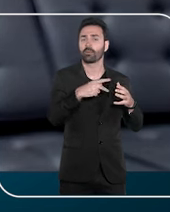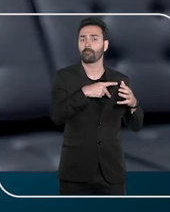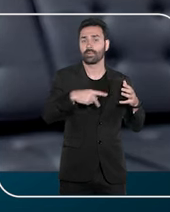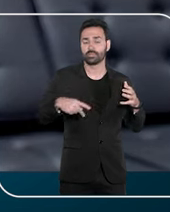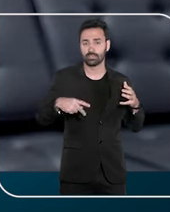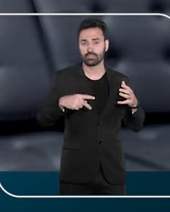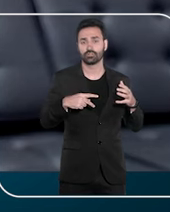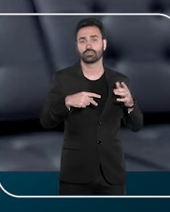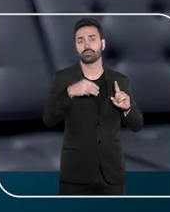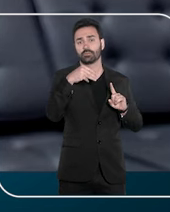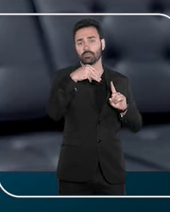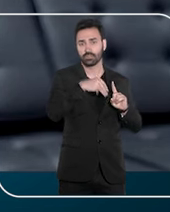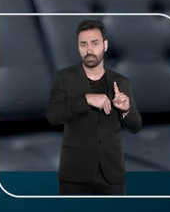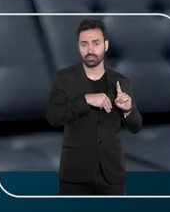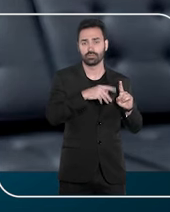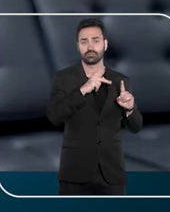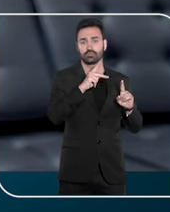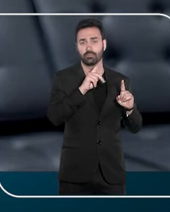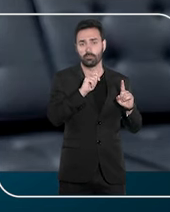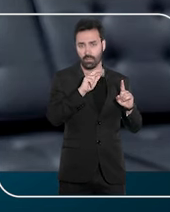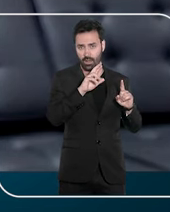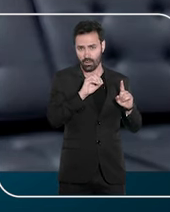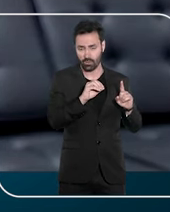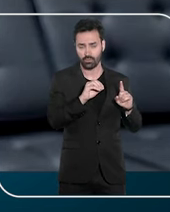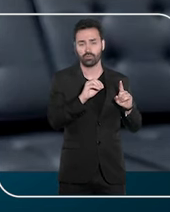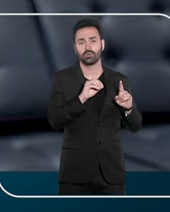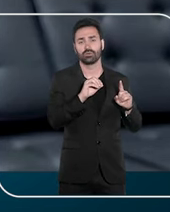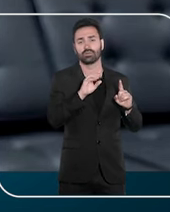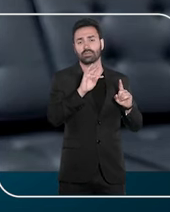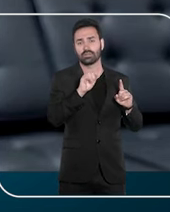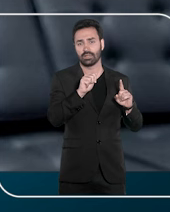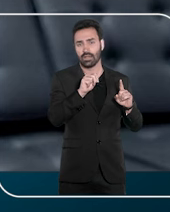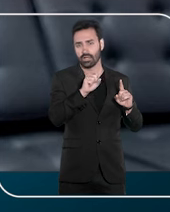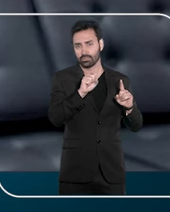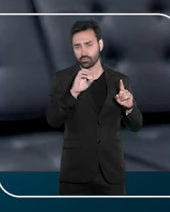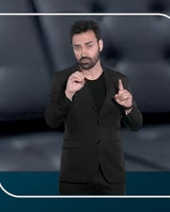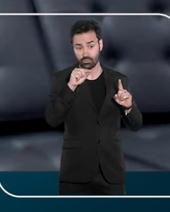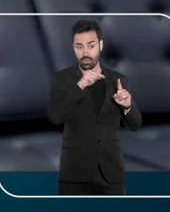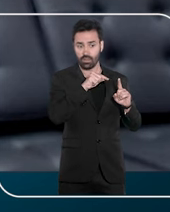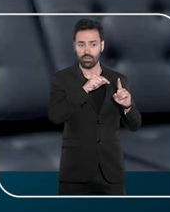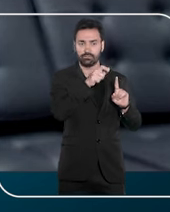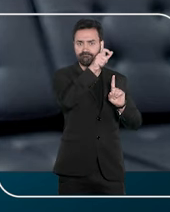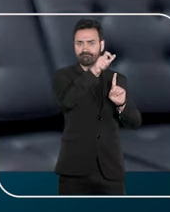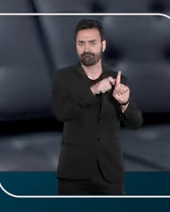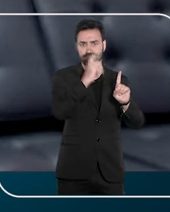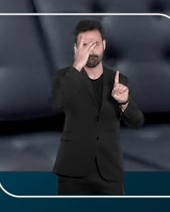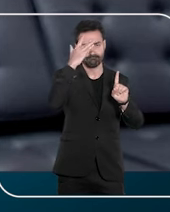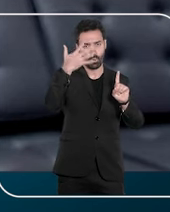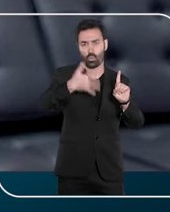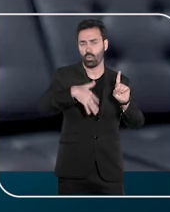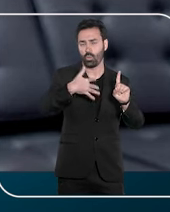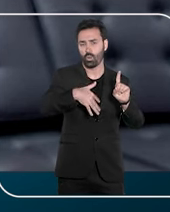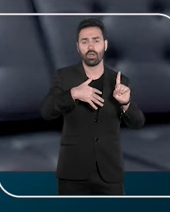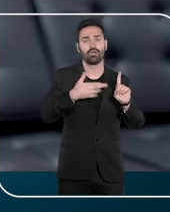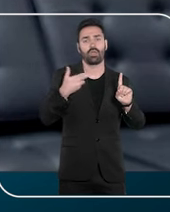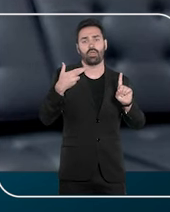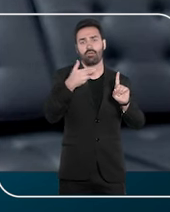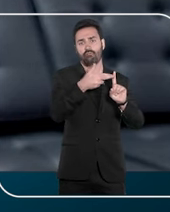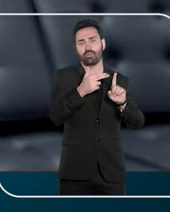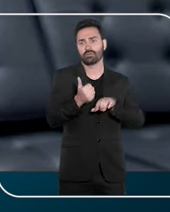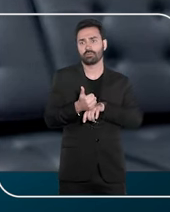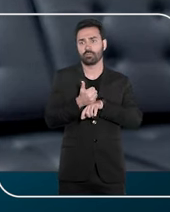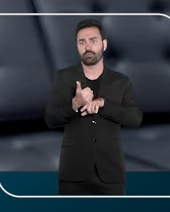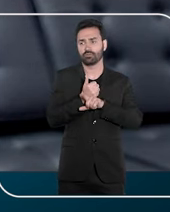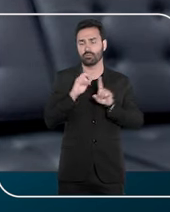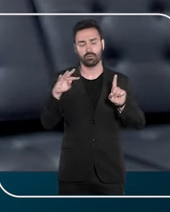Paulo de Tarso San Severino, como bem lembrado, né, uma pessoa que sempre foi uma referência pessoal e profissional de todos nós aqui no tribunal